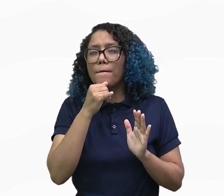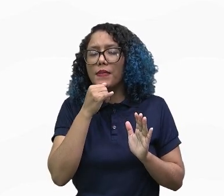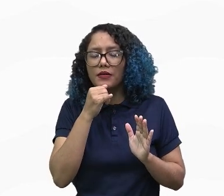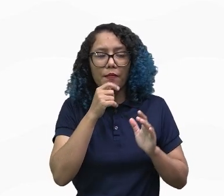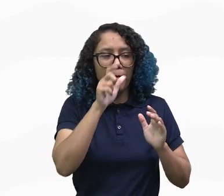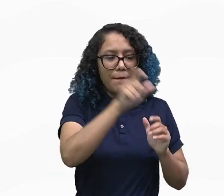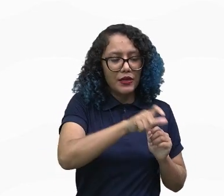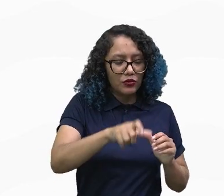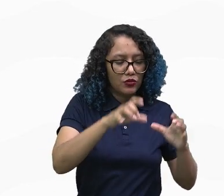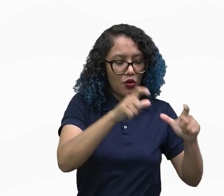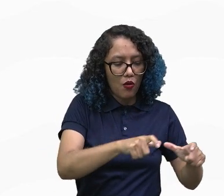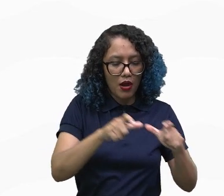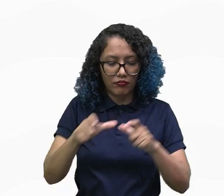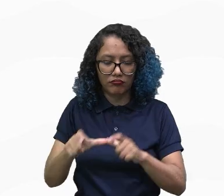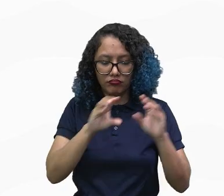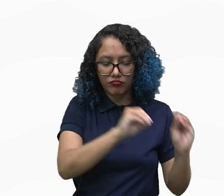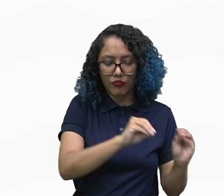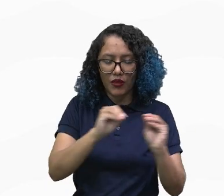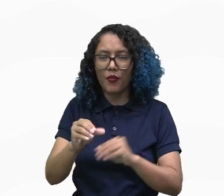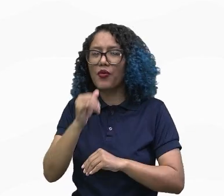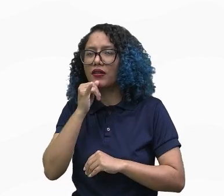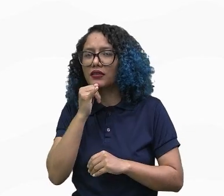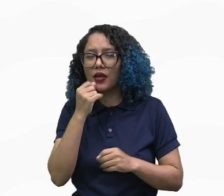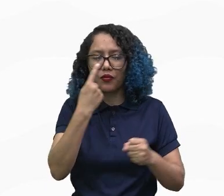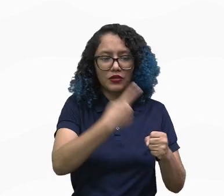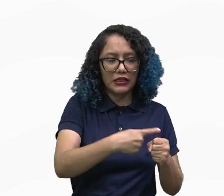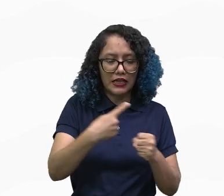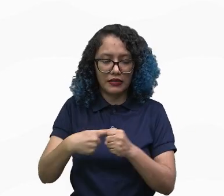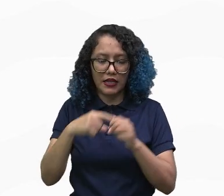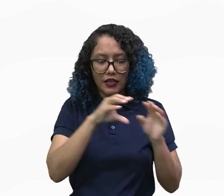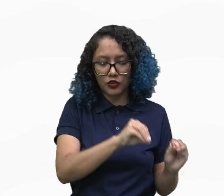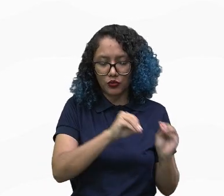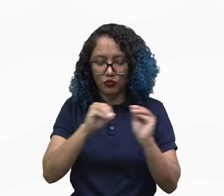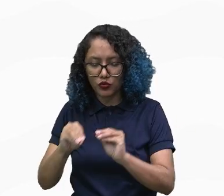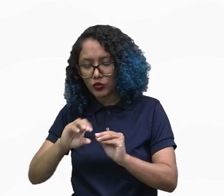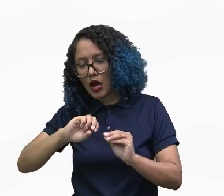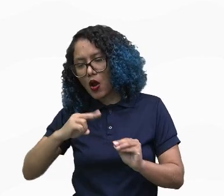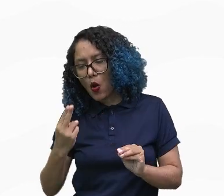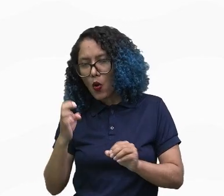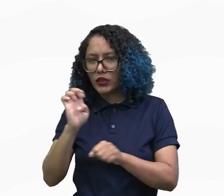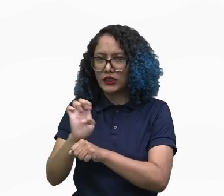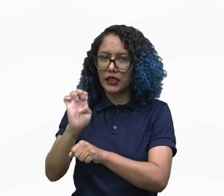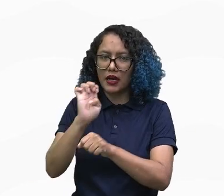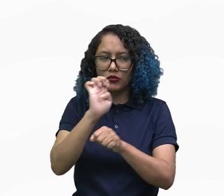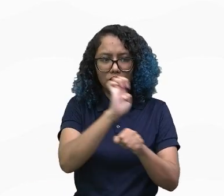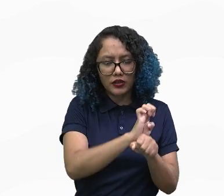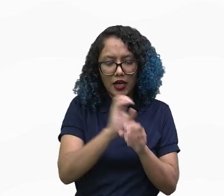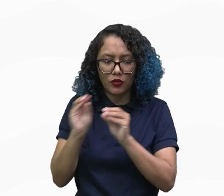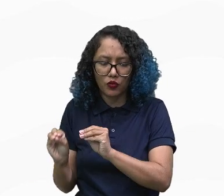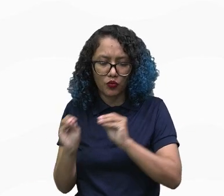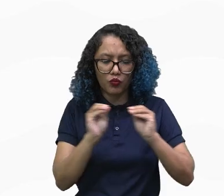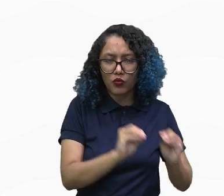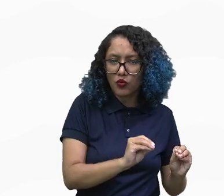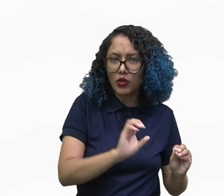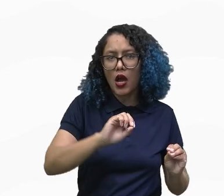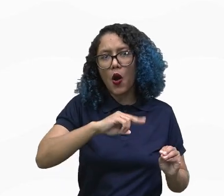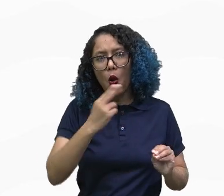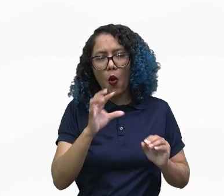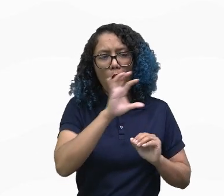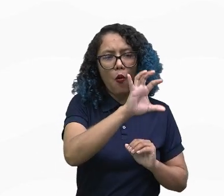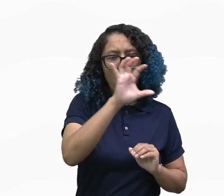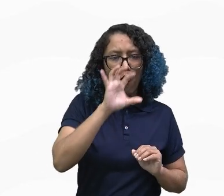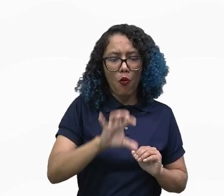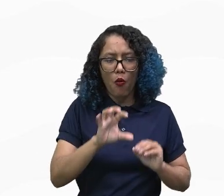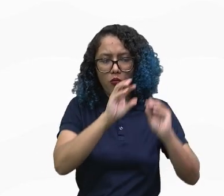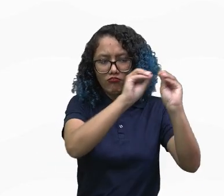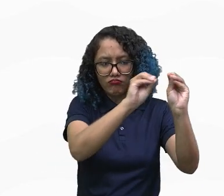indo para um município para outro, de um município para o outro, ou até mesmo de um estado para o outro, de uma região para